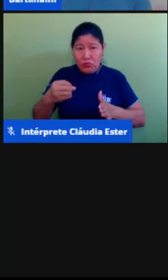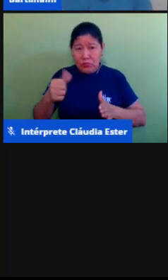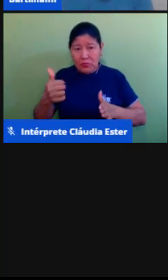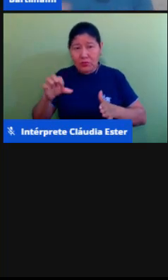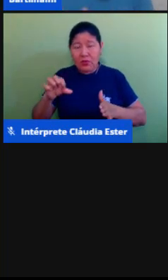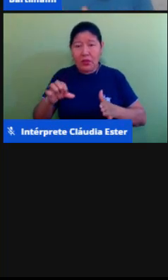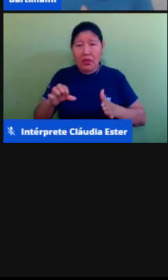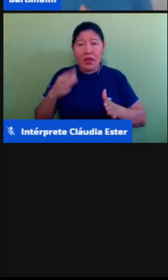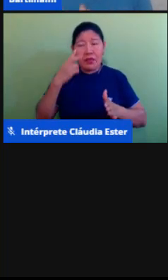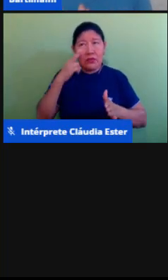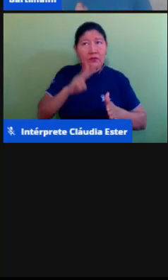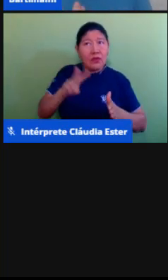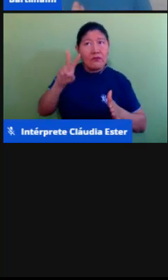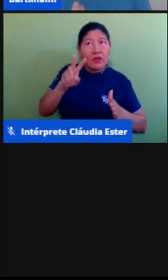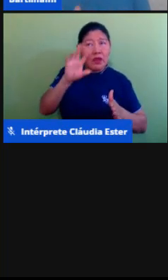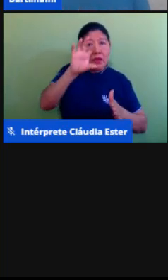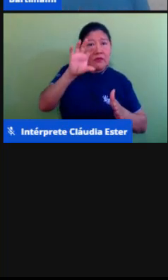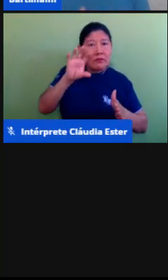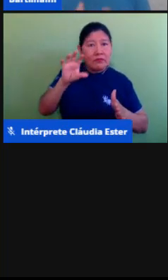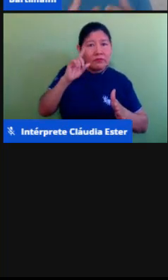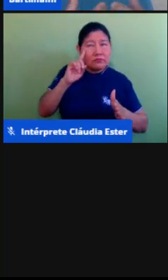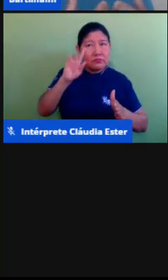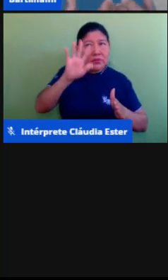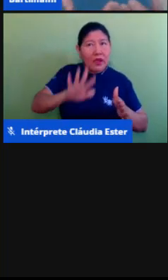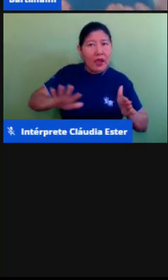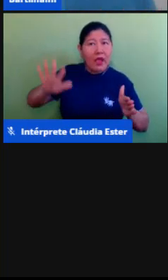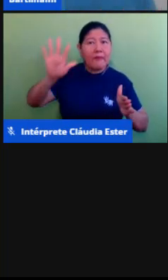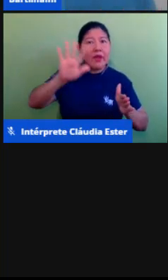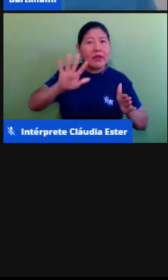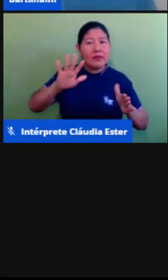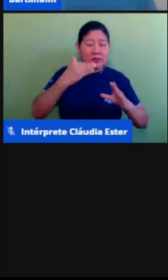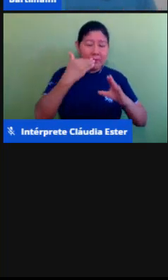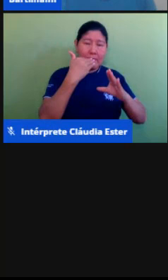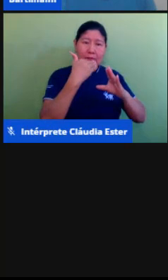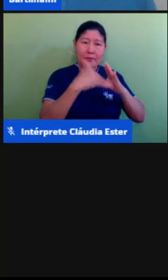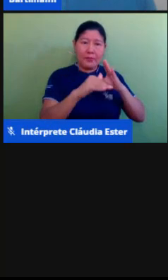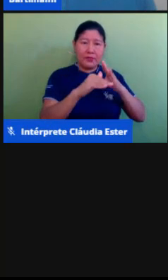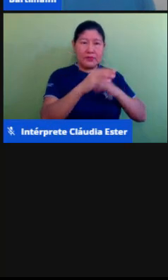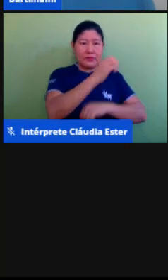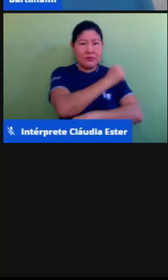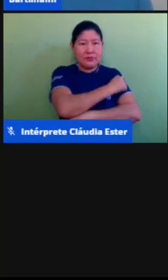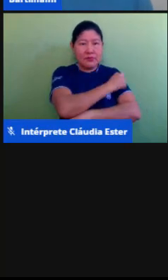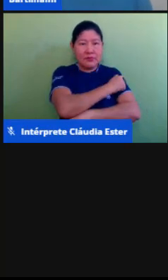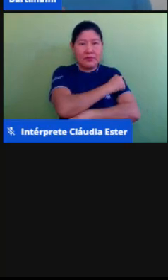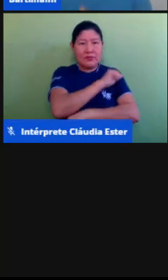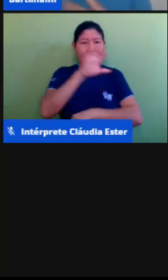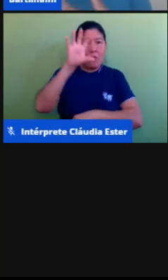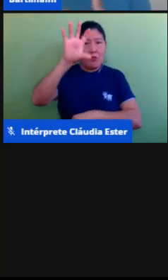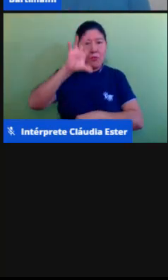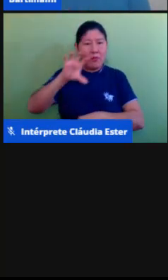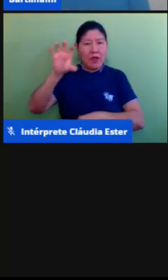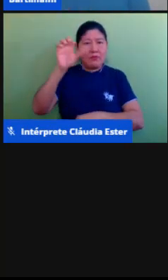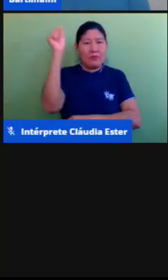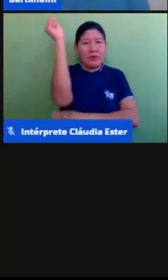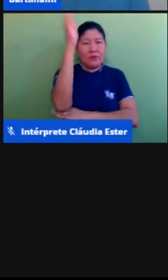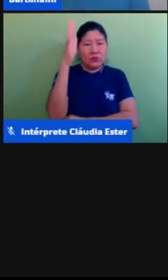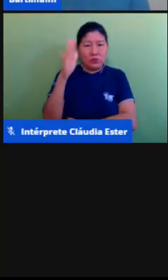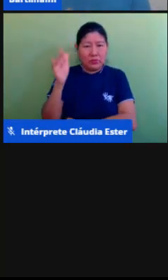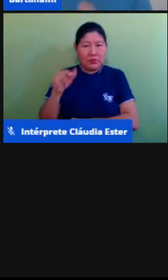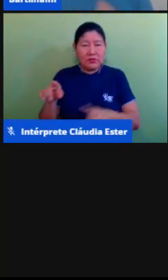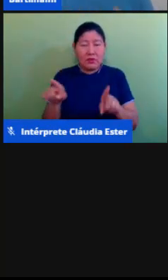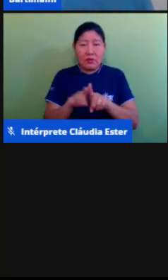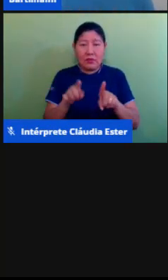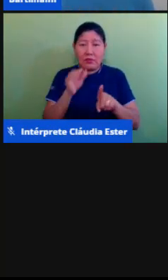que você pode compartilhar com o seu aluno. Você pode mandar para o aluno a dimensão do Brasil, você pode mandar também por bioma,